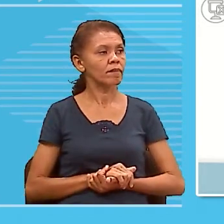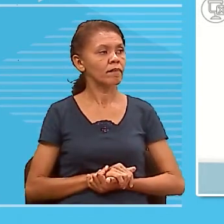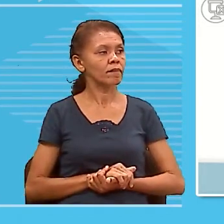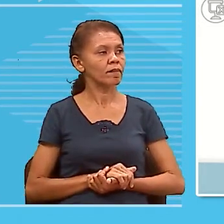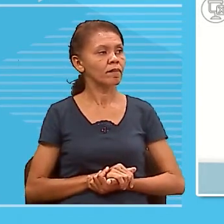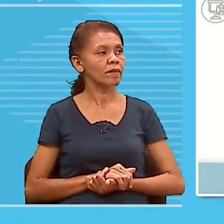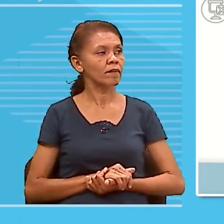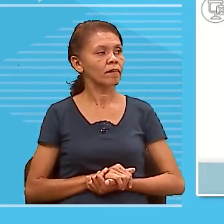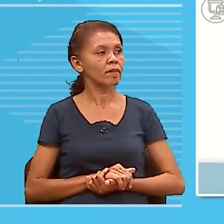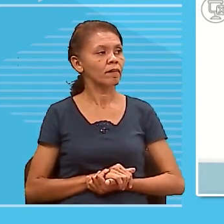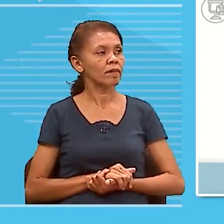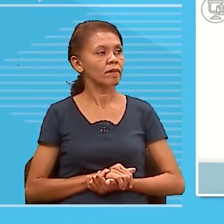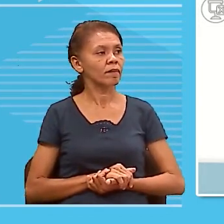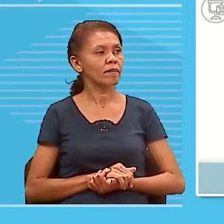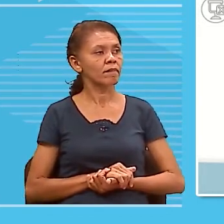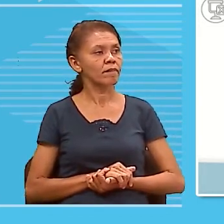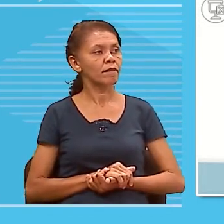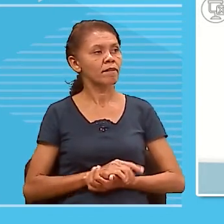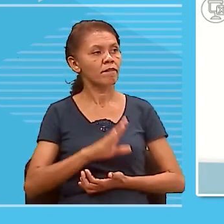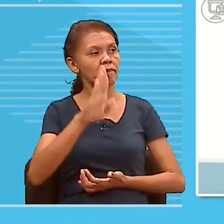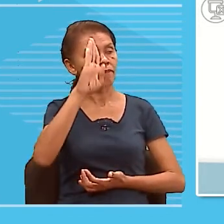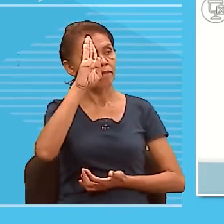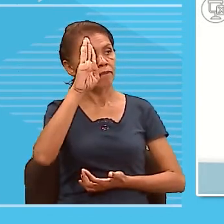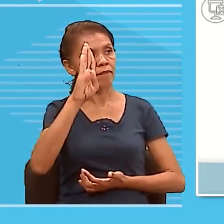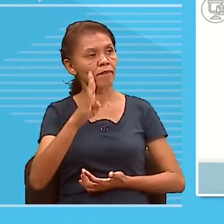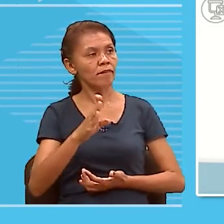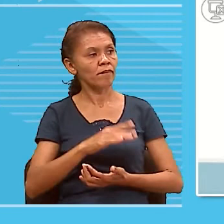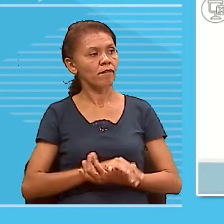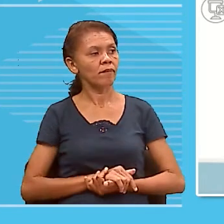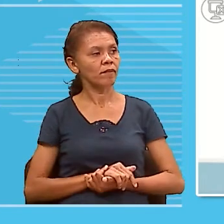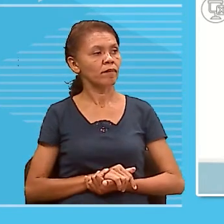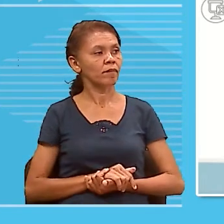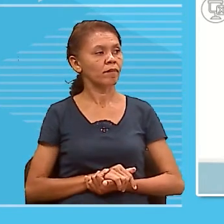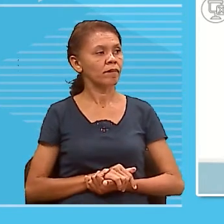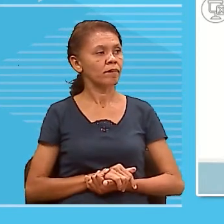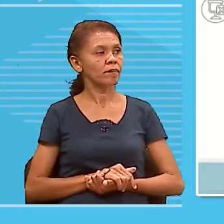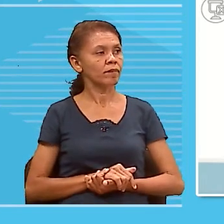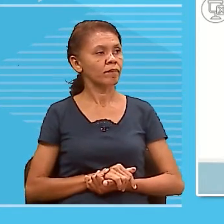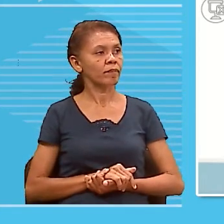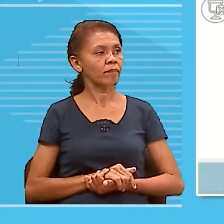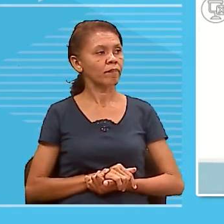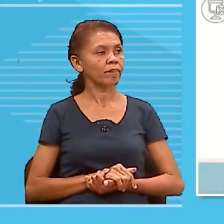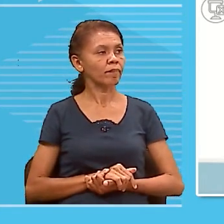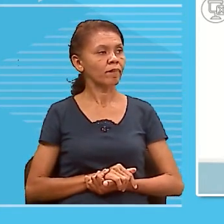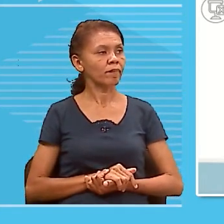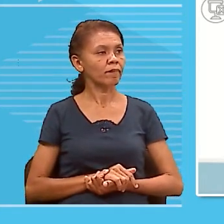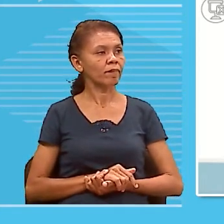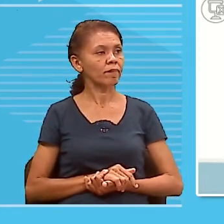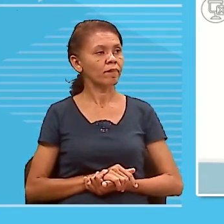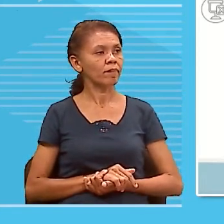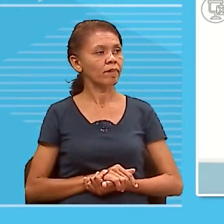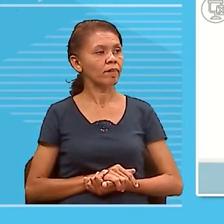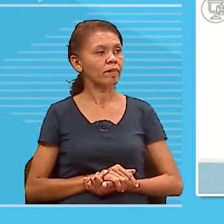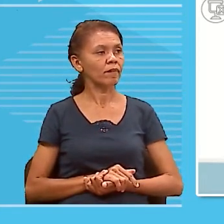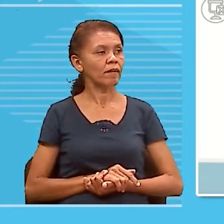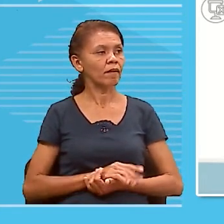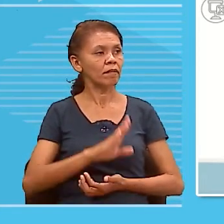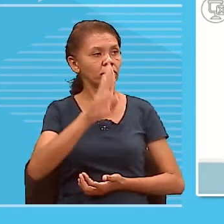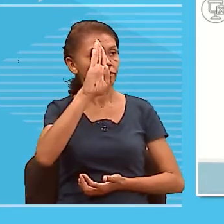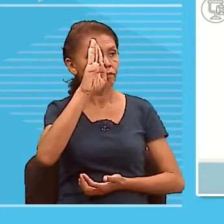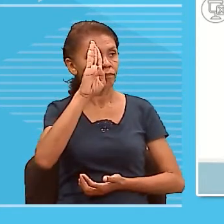verdade ela é essencial esse comozinho aqui ó é essencial para a produção de